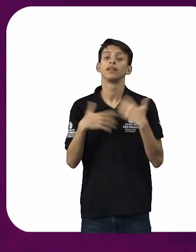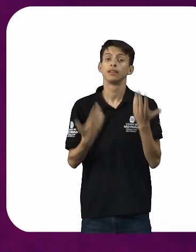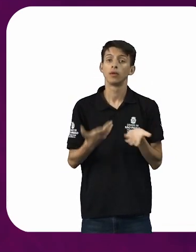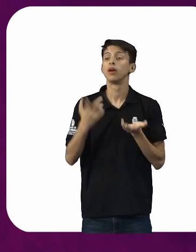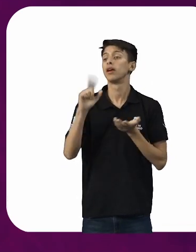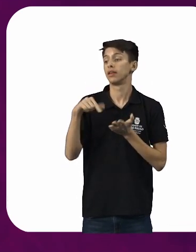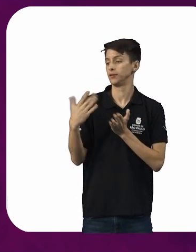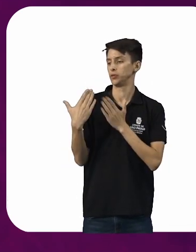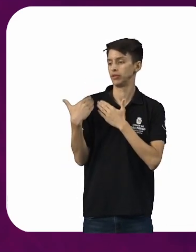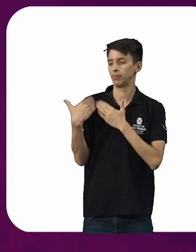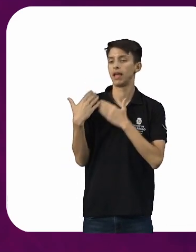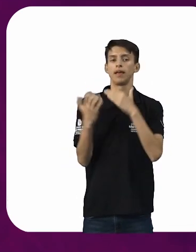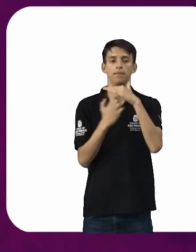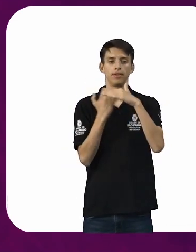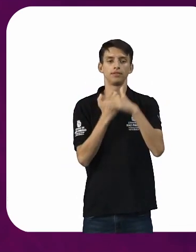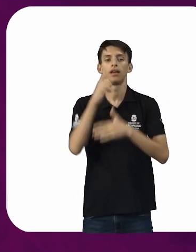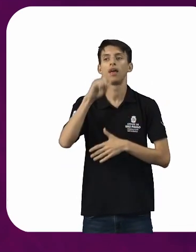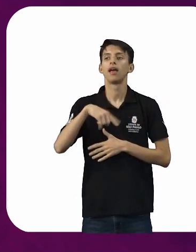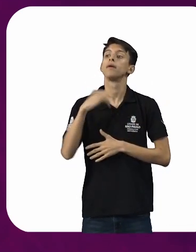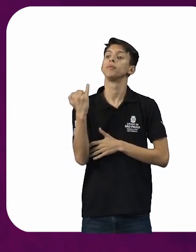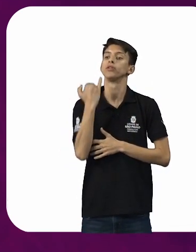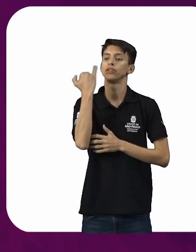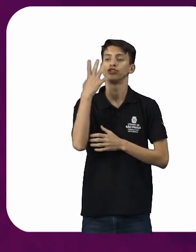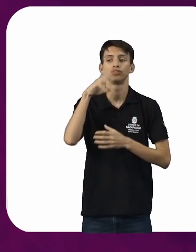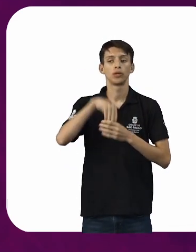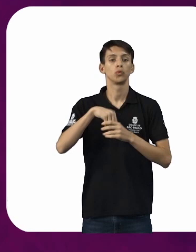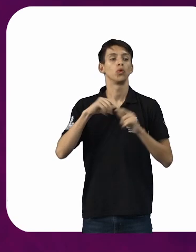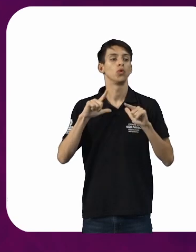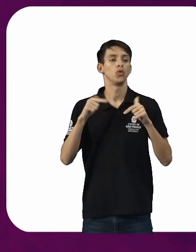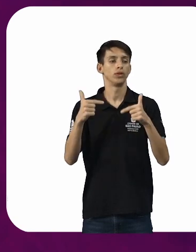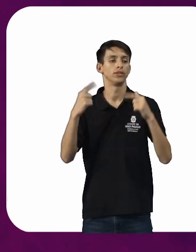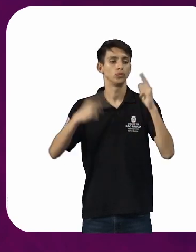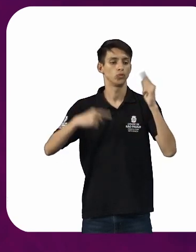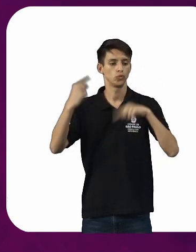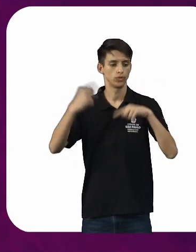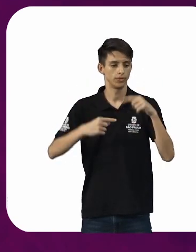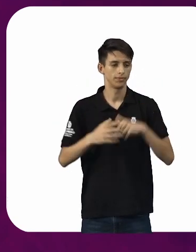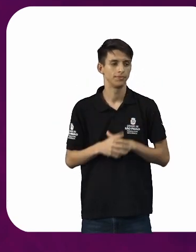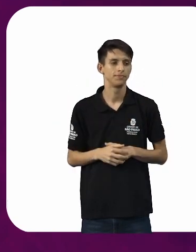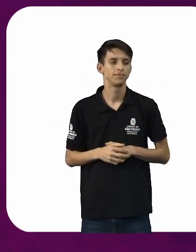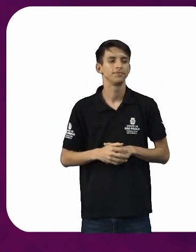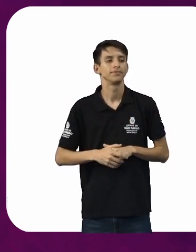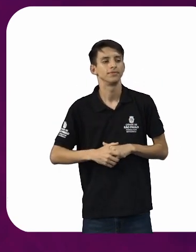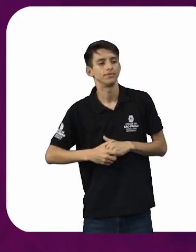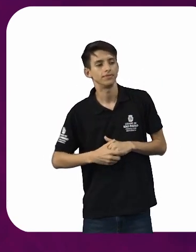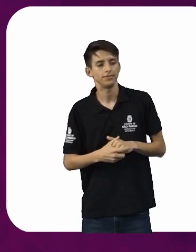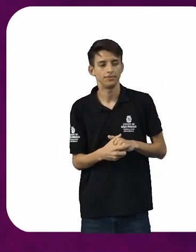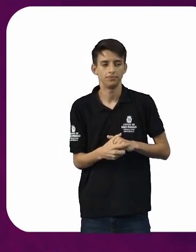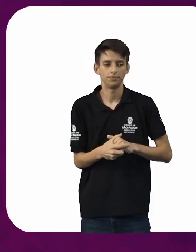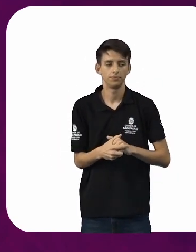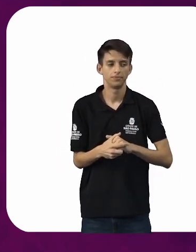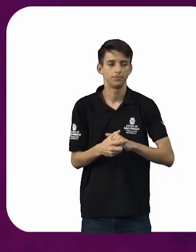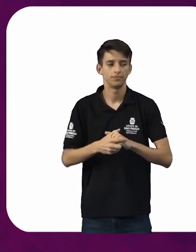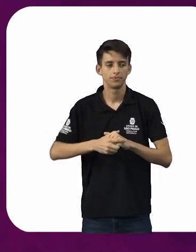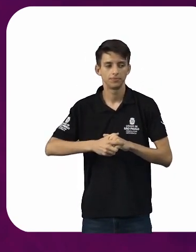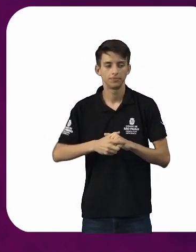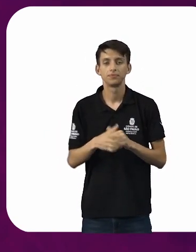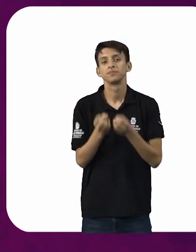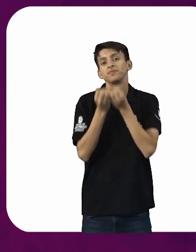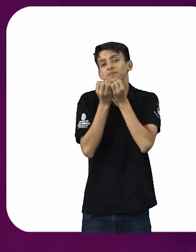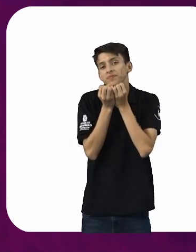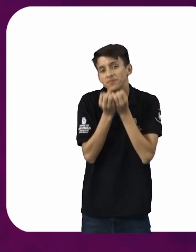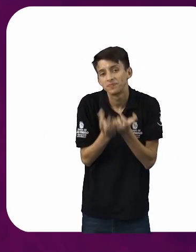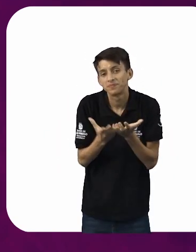é essencial nessa luta e nesse debate. Bem, Regina Rufino. foi muito